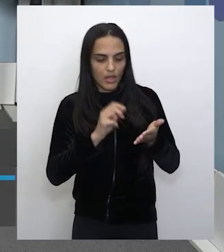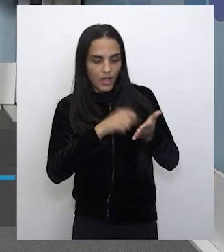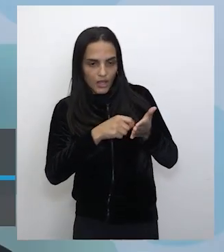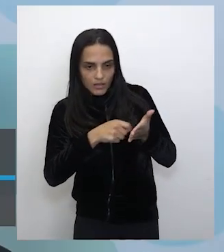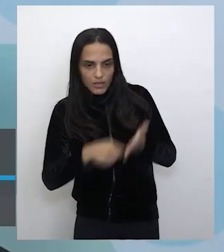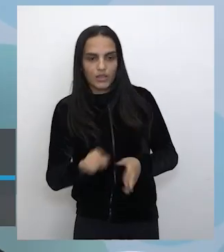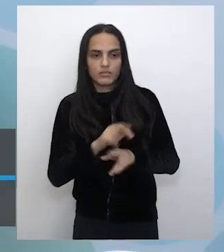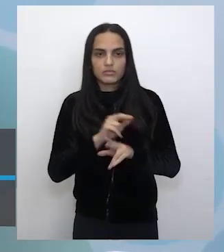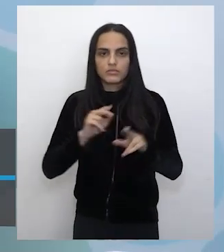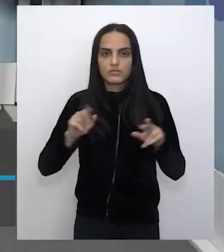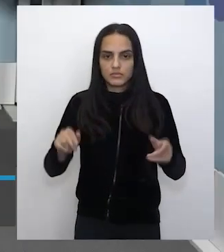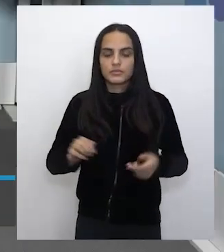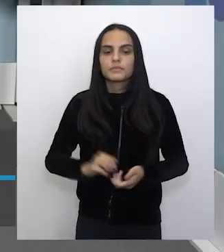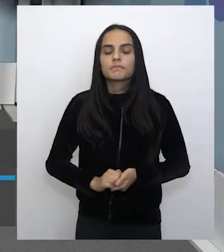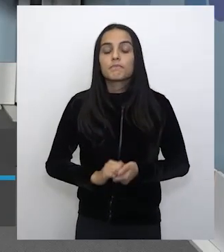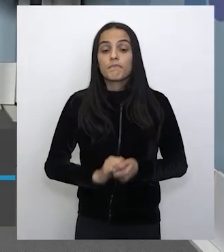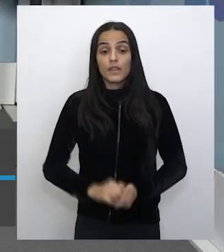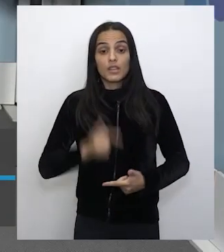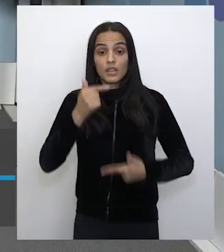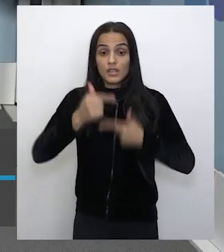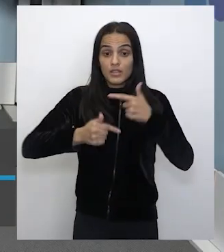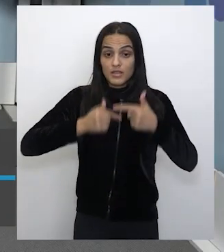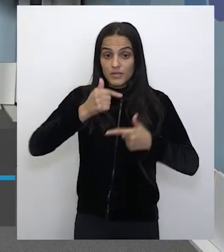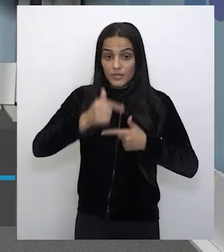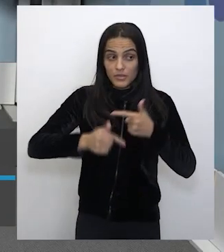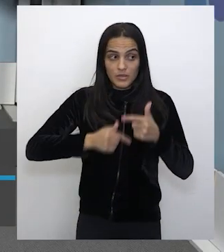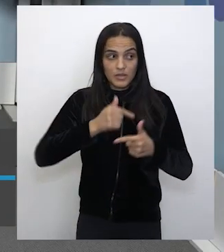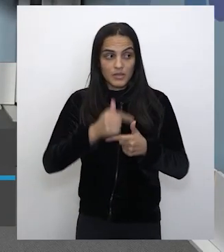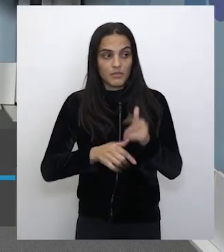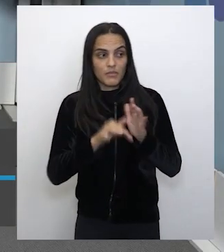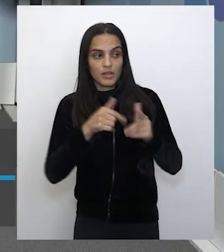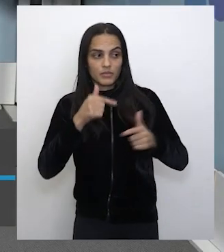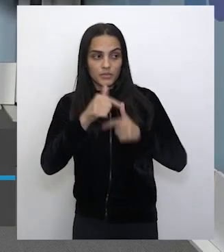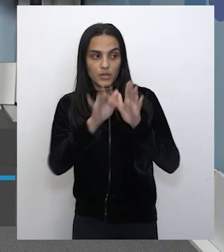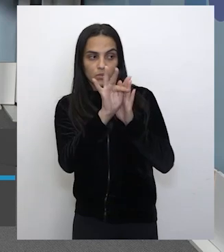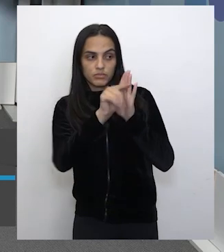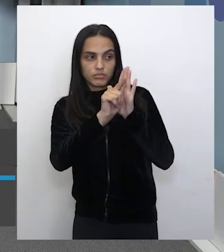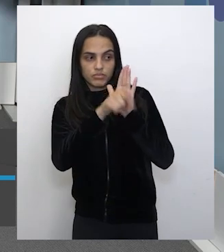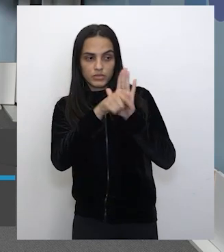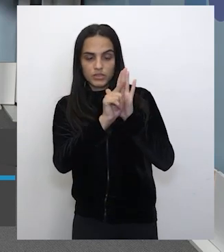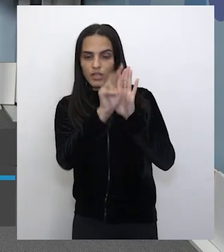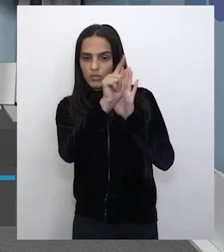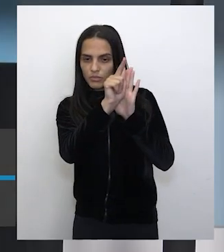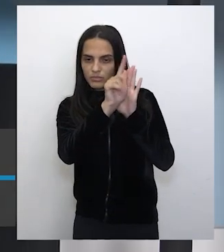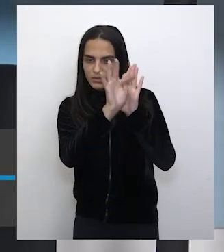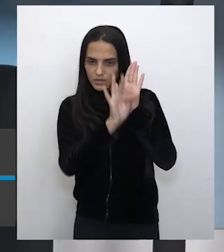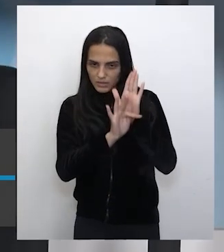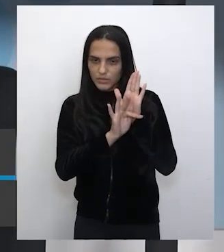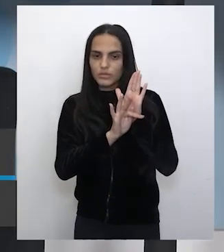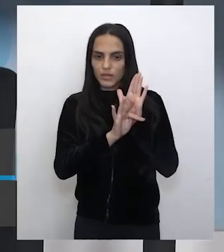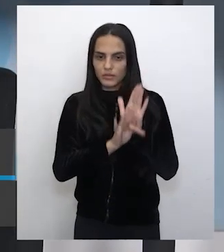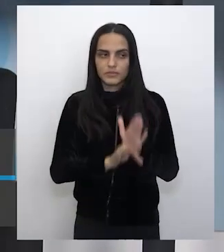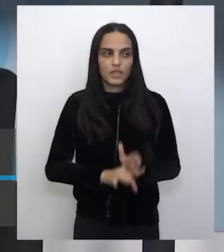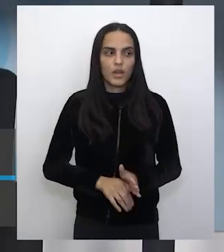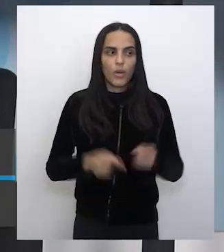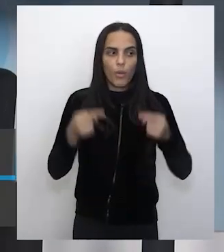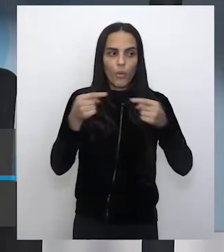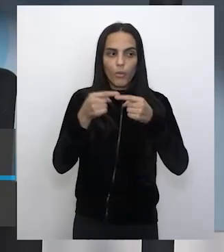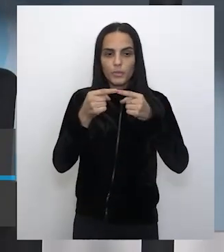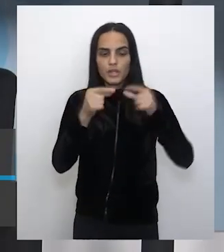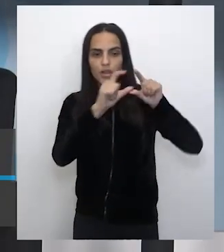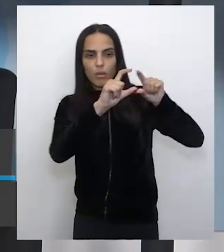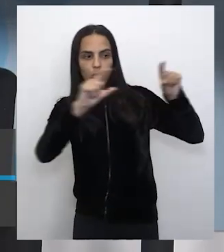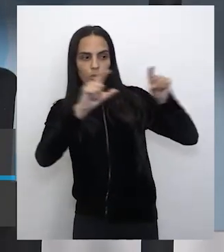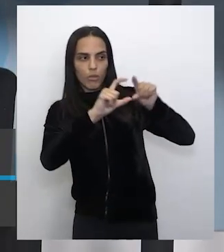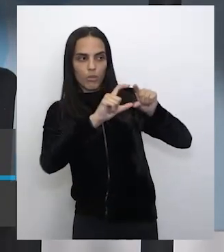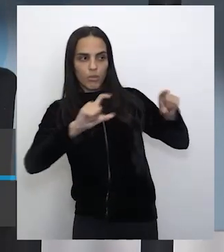quando a gente trabalha com gênero textual, se refere ao formato do texto. Então,